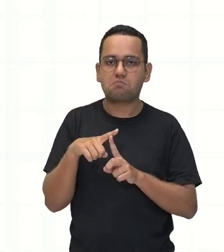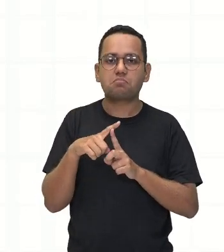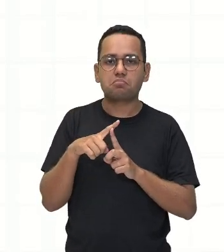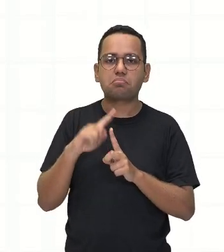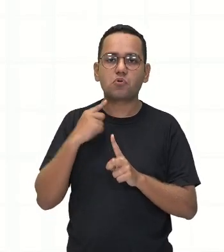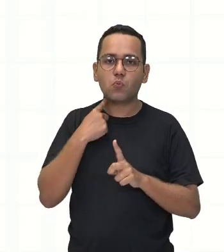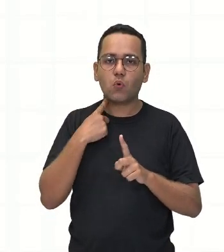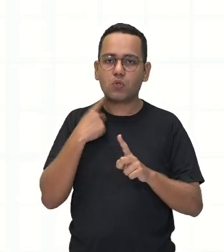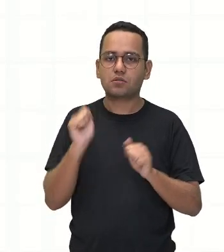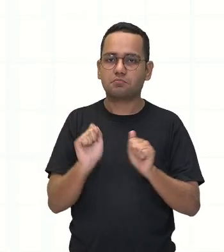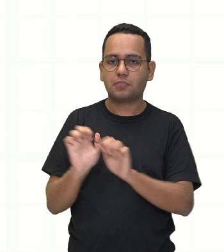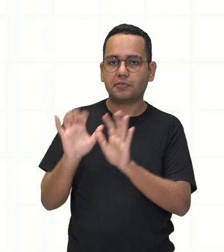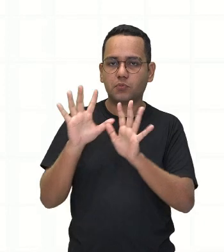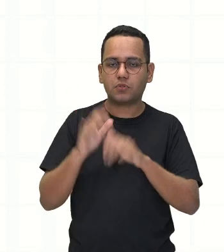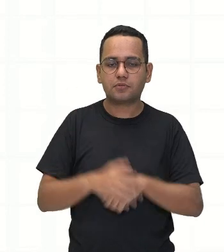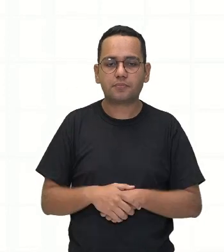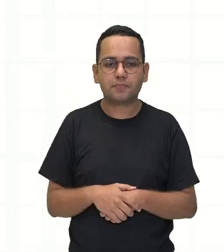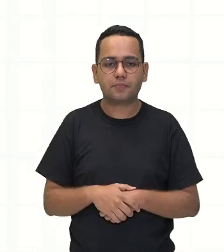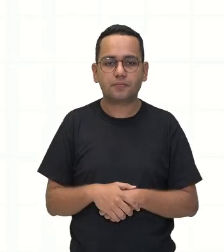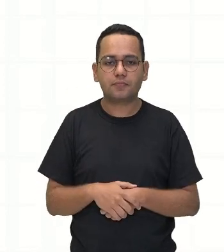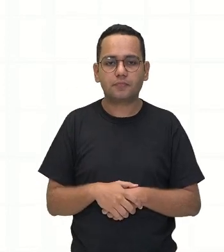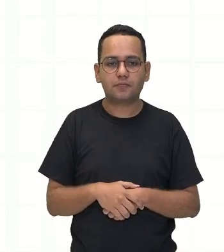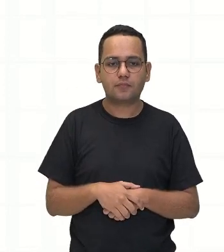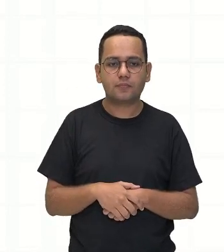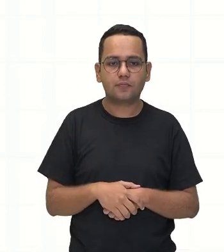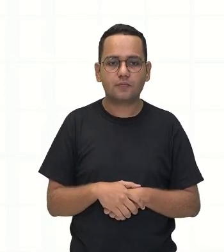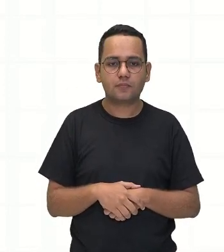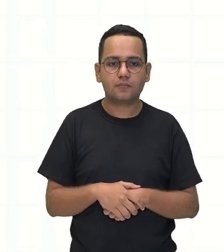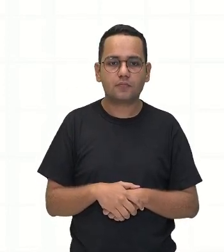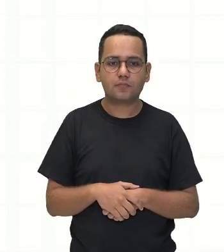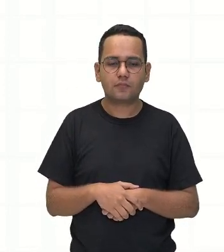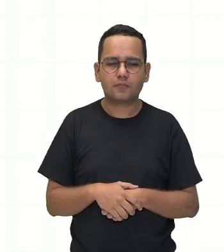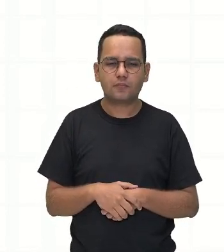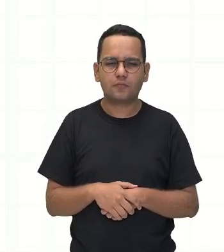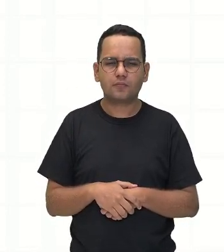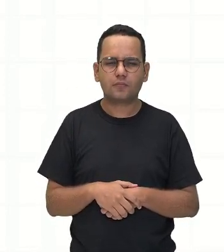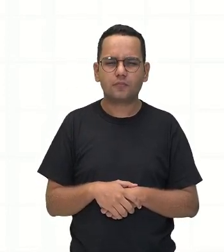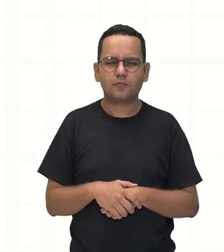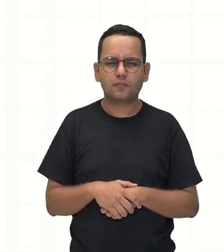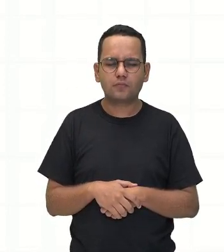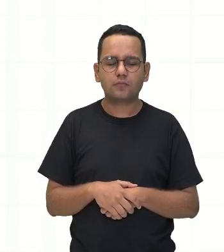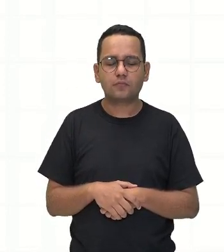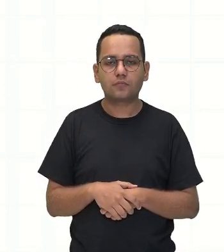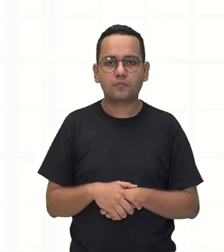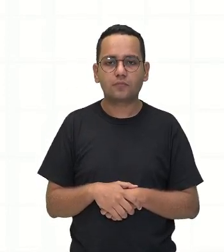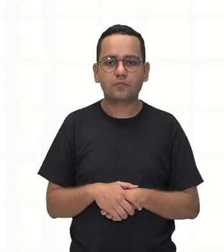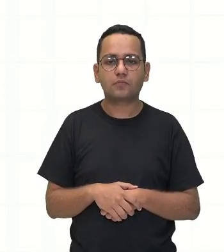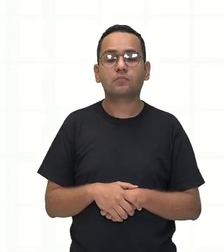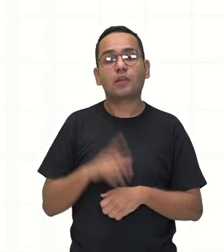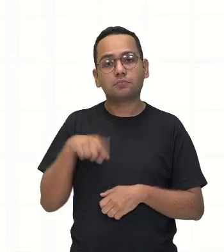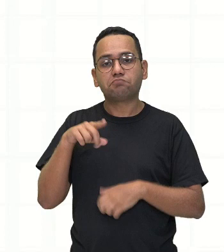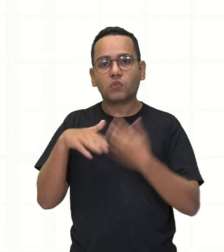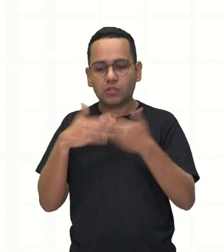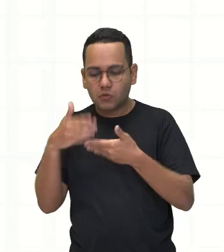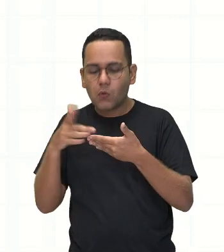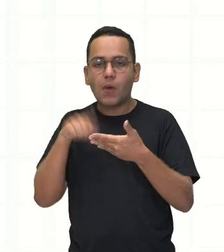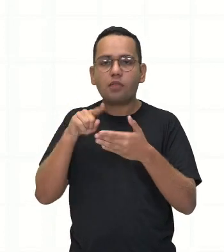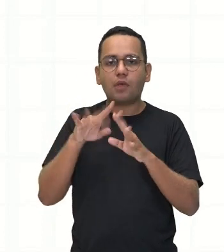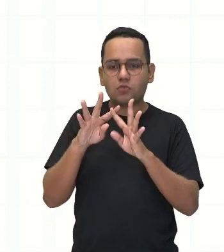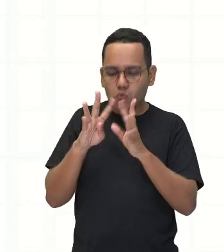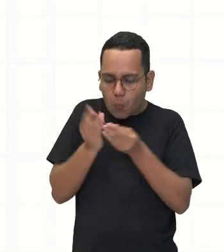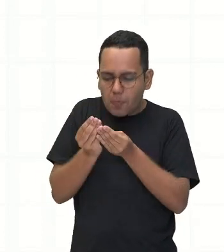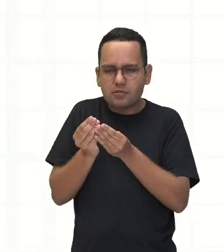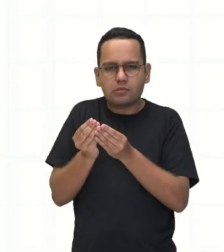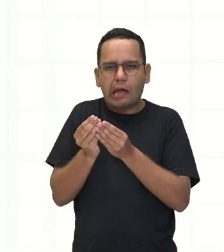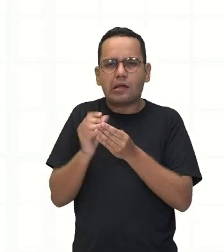aqui, produzido no processo de decomposição e queima de combustíveis fósseis. Então, ele